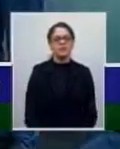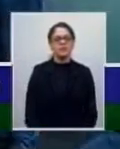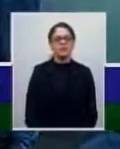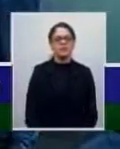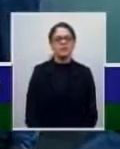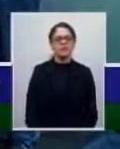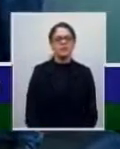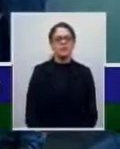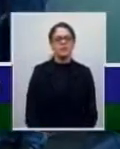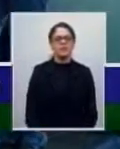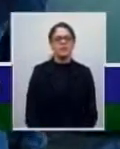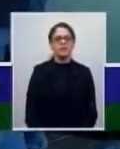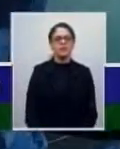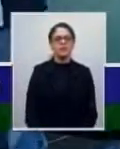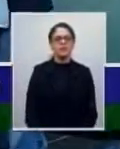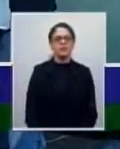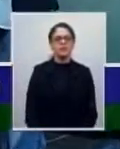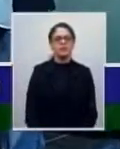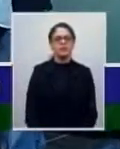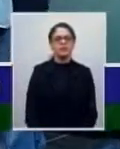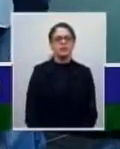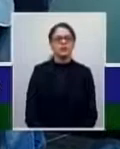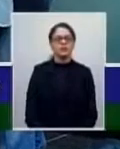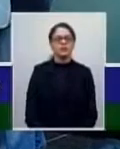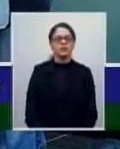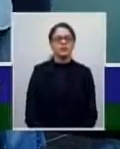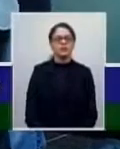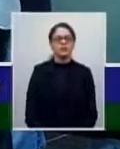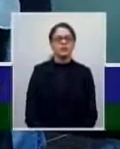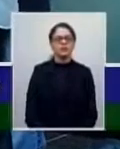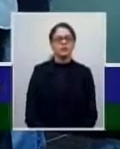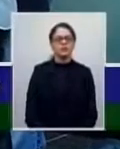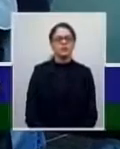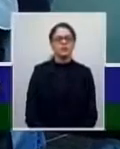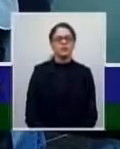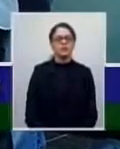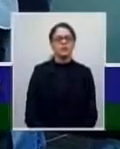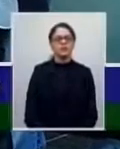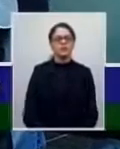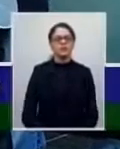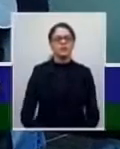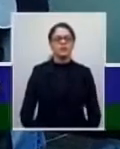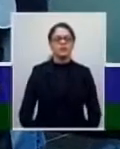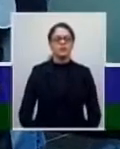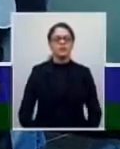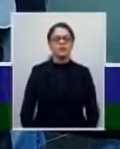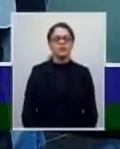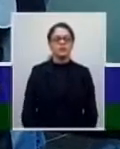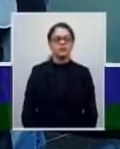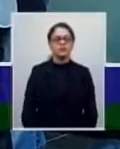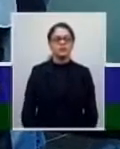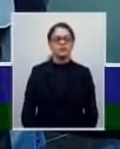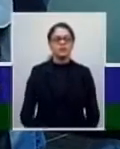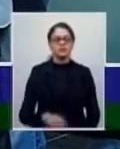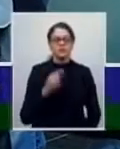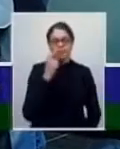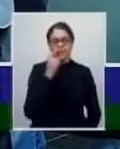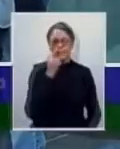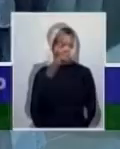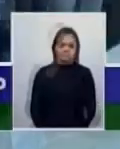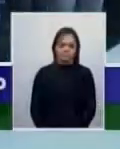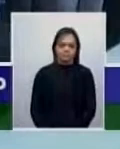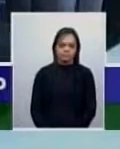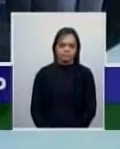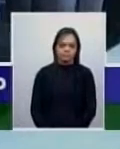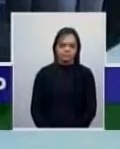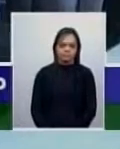Já o vereador Roger Dantas concedeu título ao engenheiro Roberto Moraes de Resende, da Zap Impermeabilizantes.